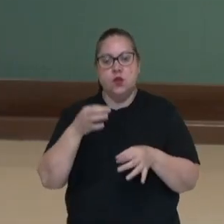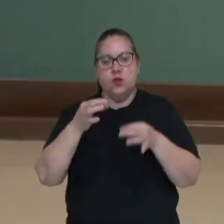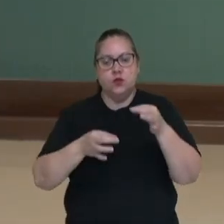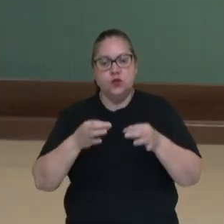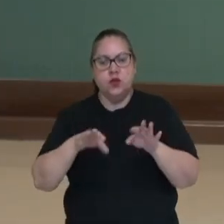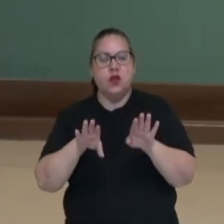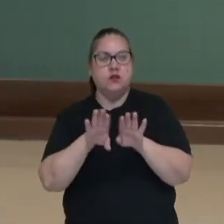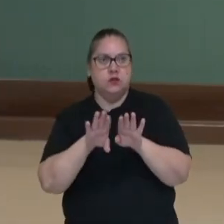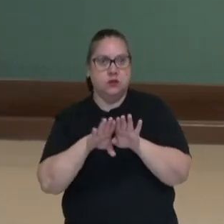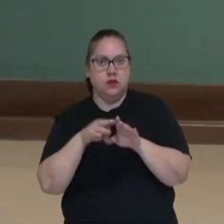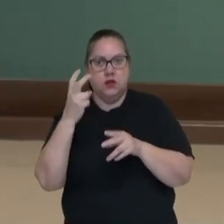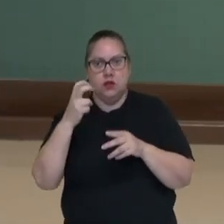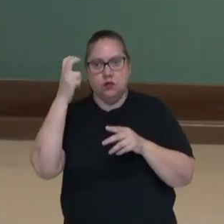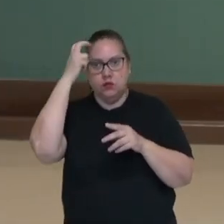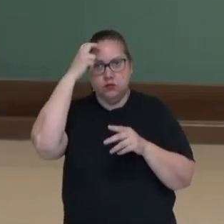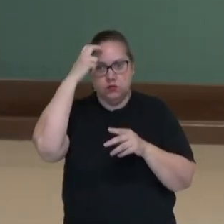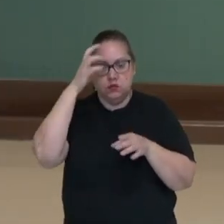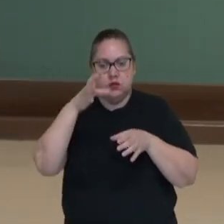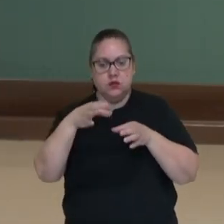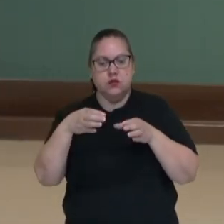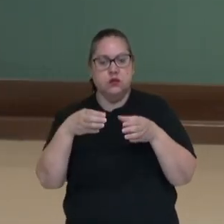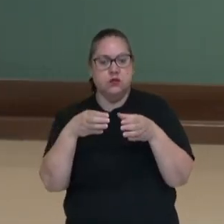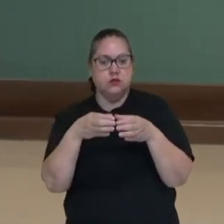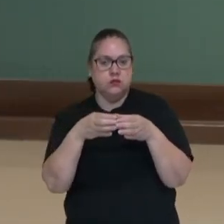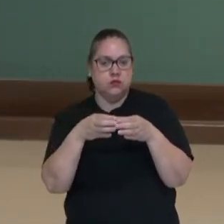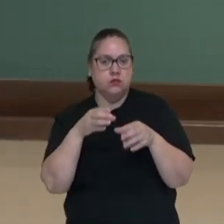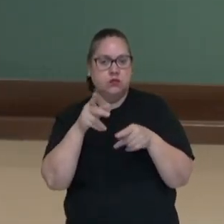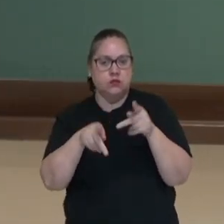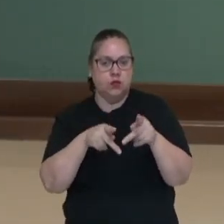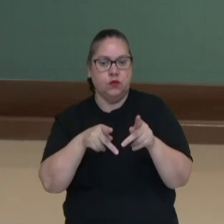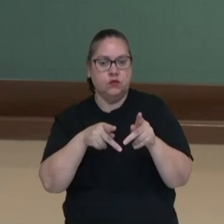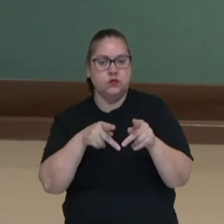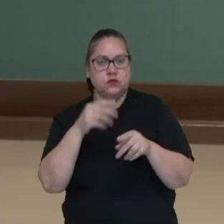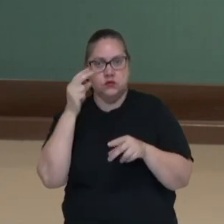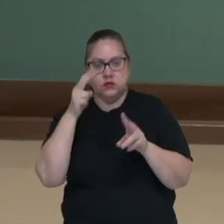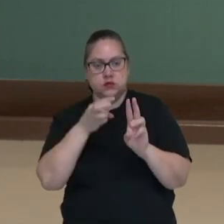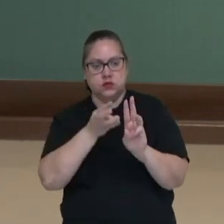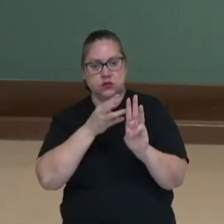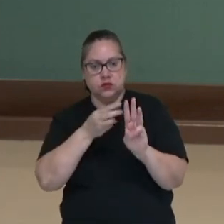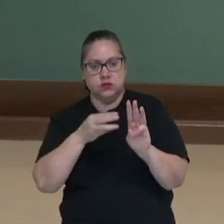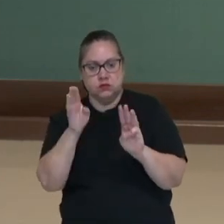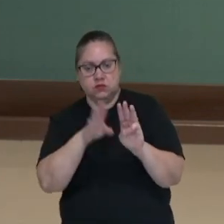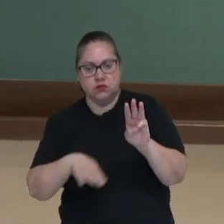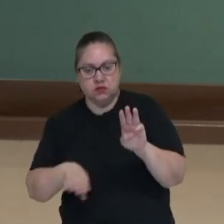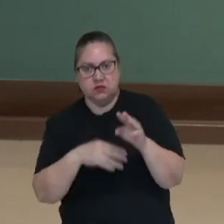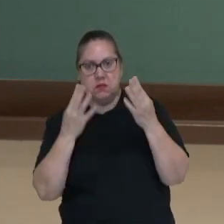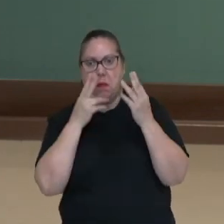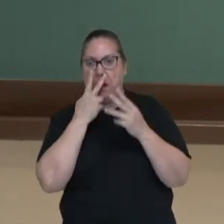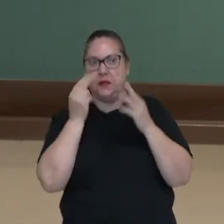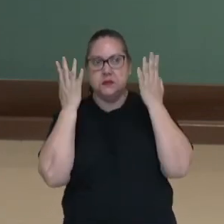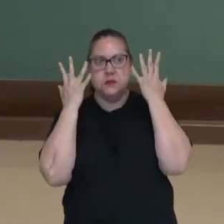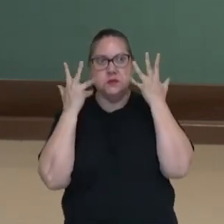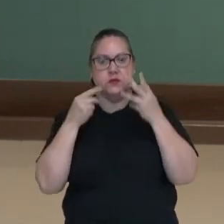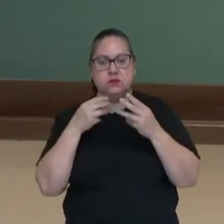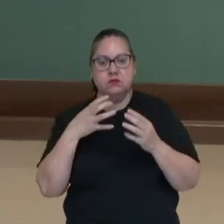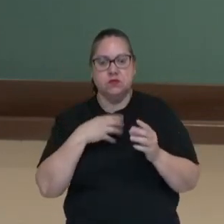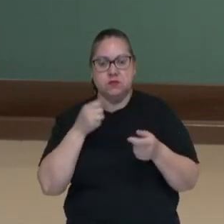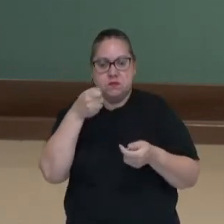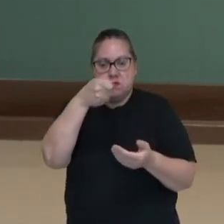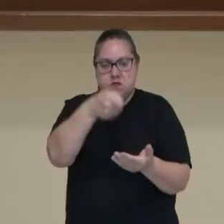julgavam a cultura dos povos indígenas e tratavam eles como povos inferiores, selvagens. Impuseram seus hábitos e costumes por meio da